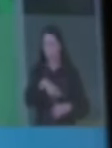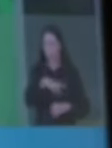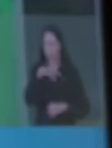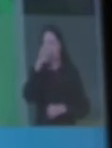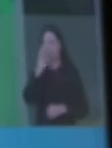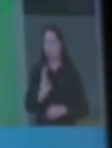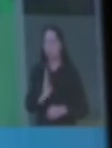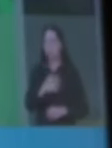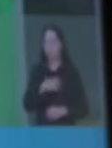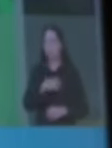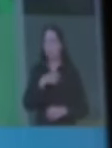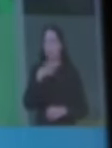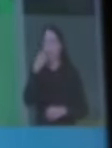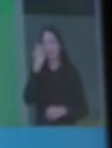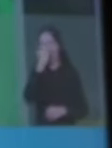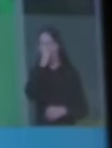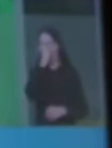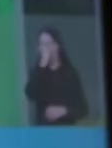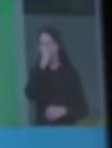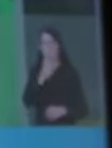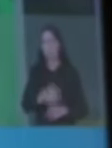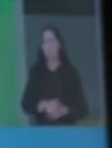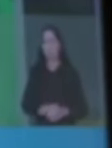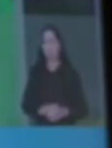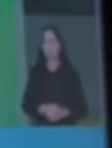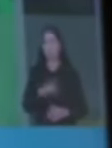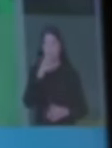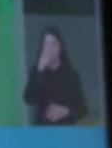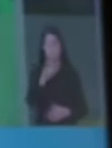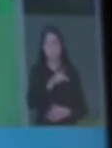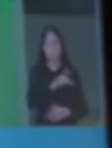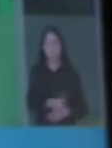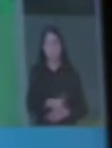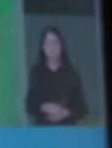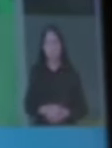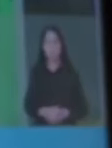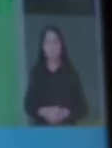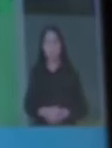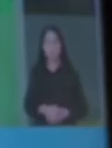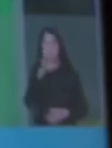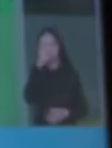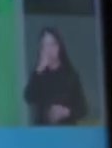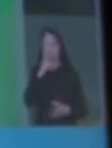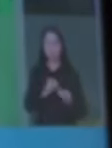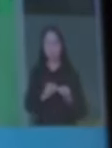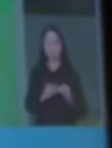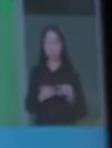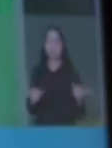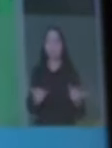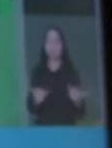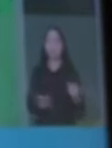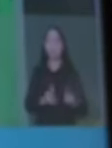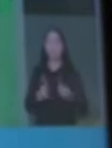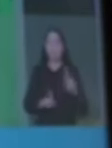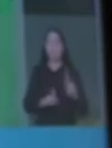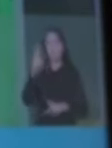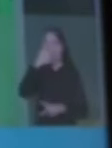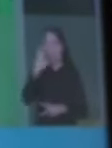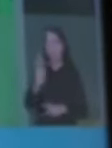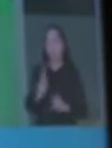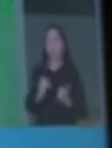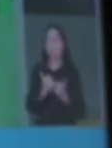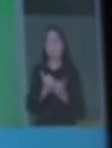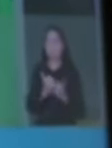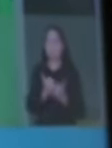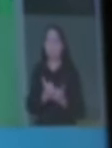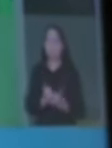eu quero concluir dizendo senhor presidente que o cidadão brasileiro pode S encar comigo e com a oposição aqui na Câmara dos Deputados